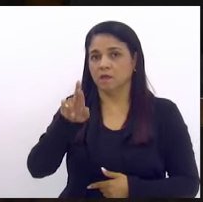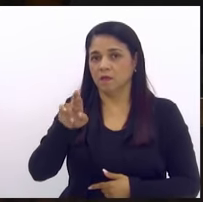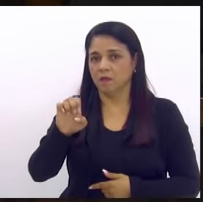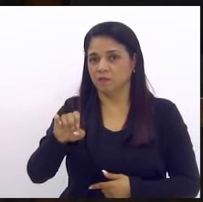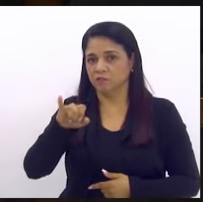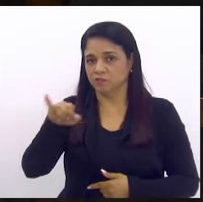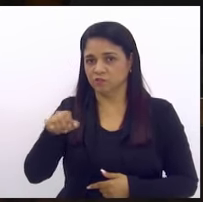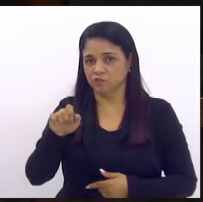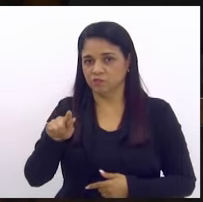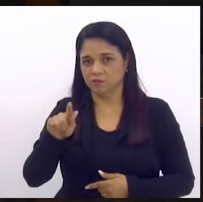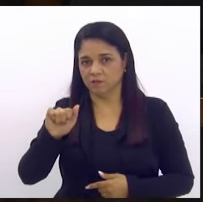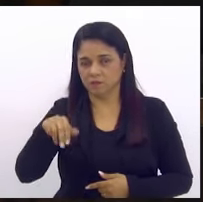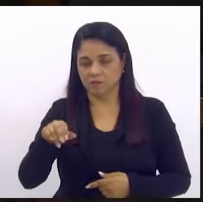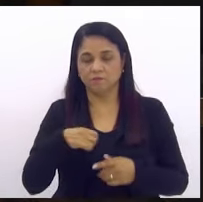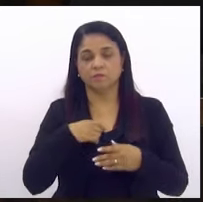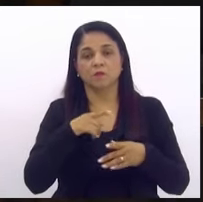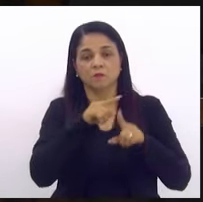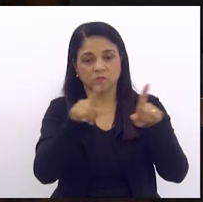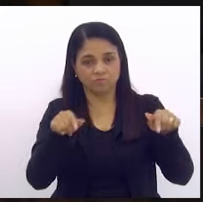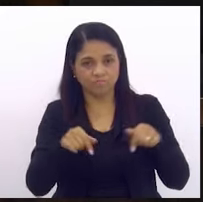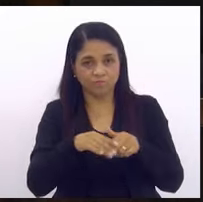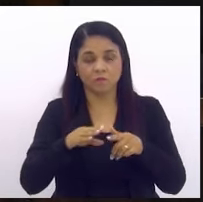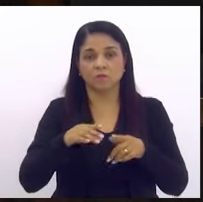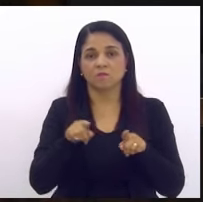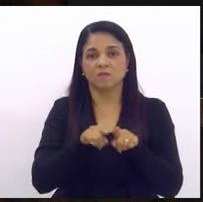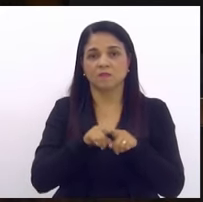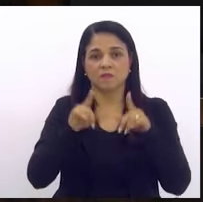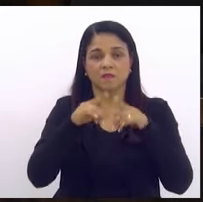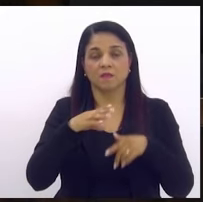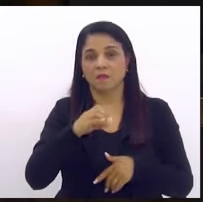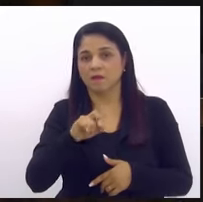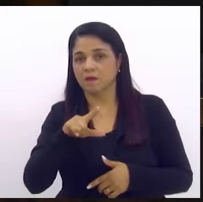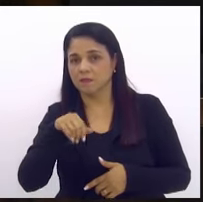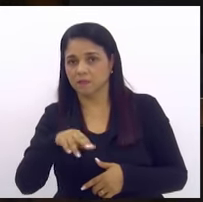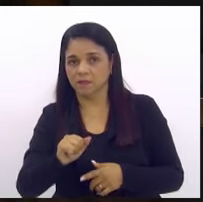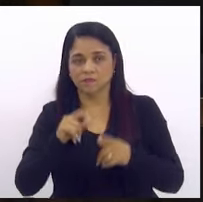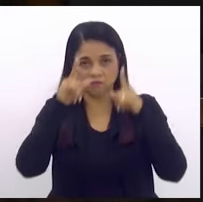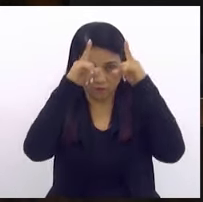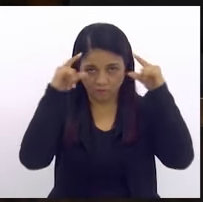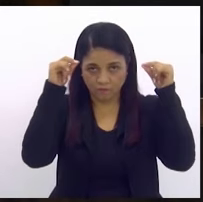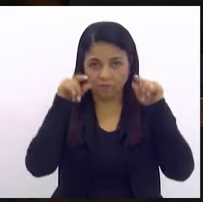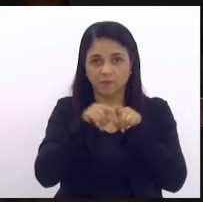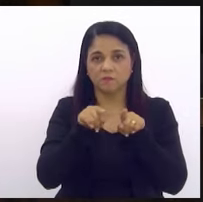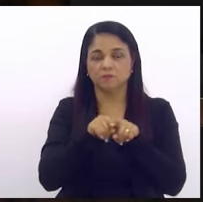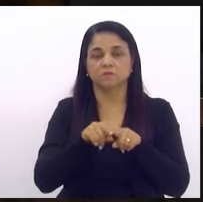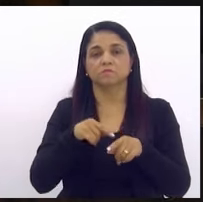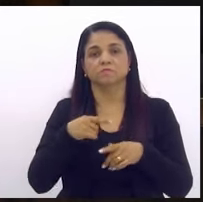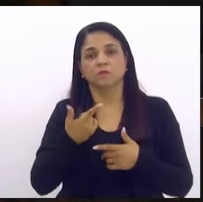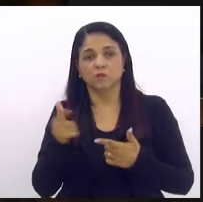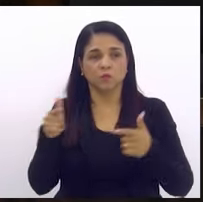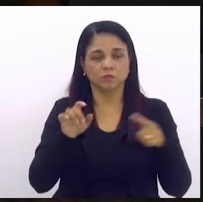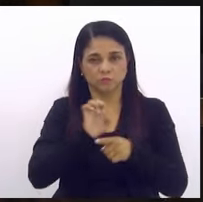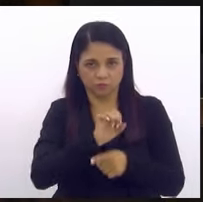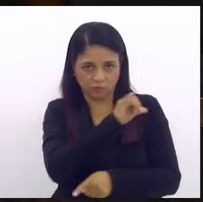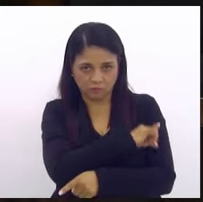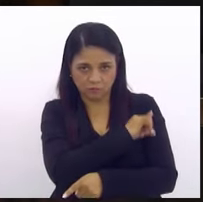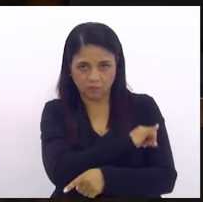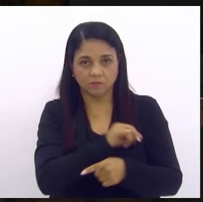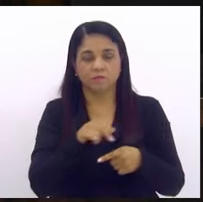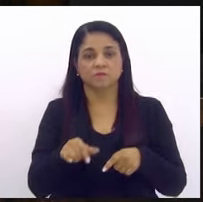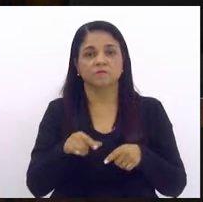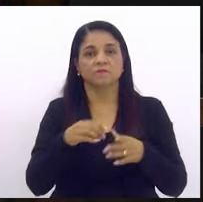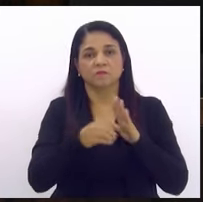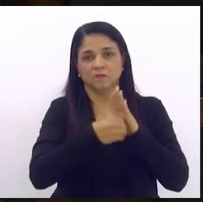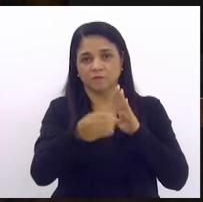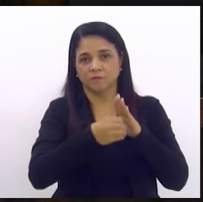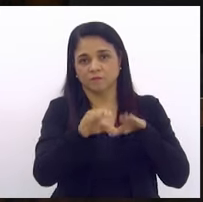o funcionamento dos consultórios e clínicas de enfermagem no âmbito do Estado do Rio de Janeiro e da outras providências, pendendo de parecer da